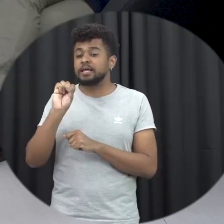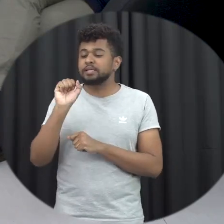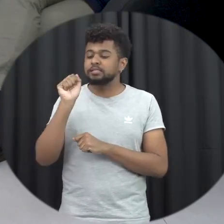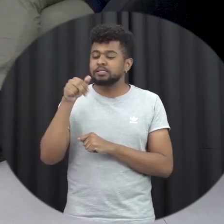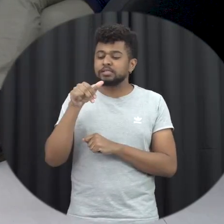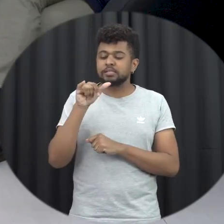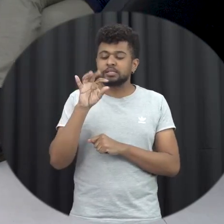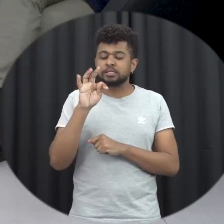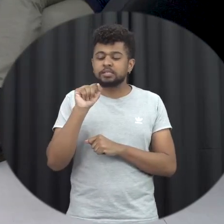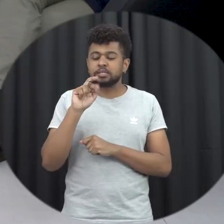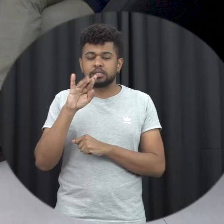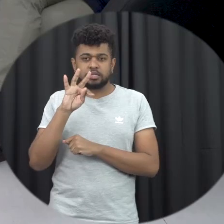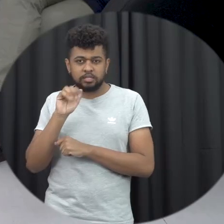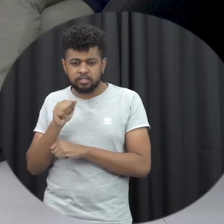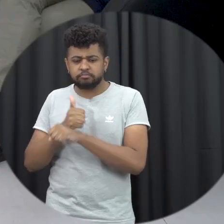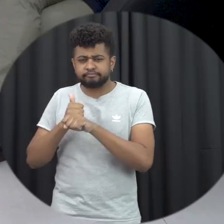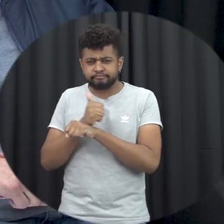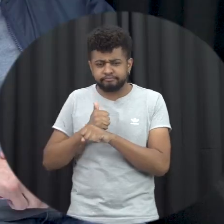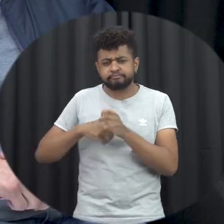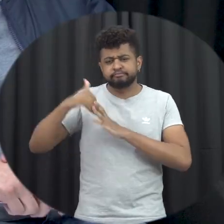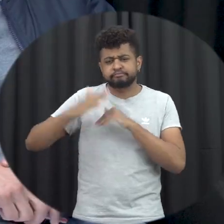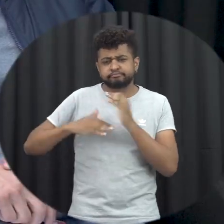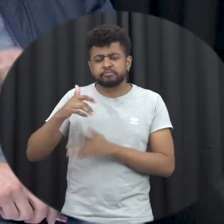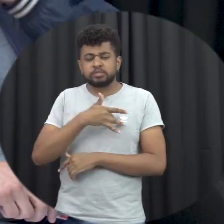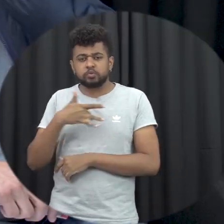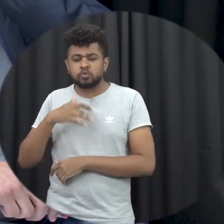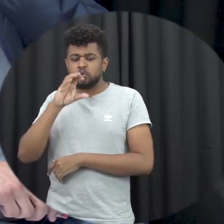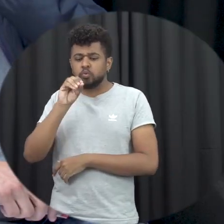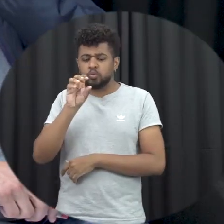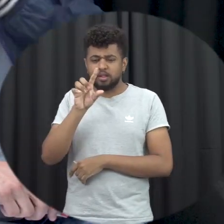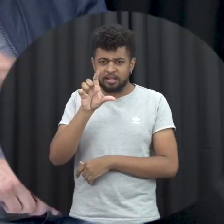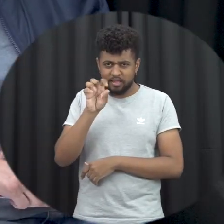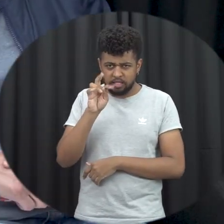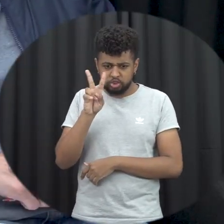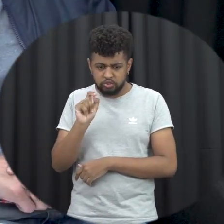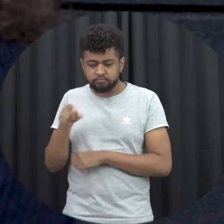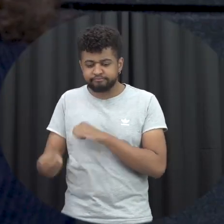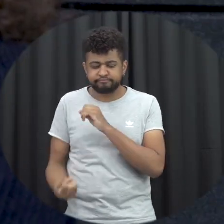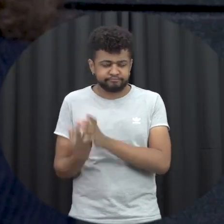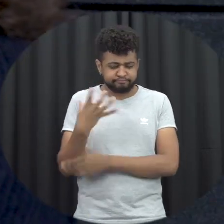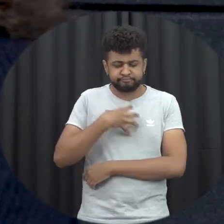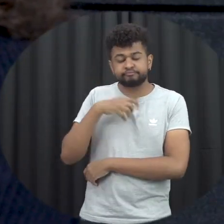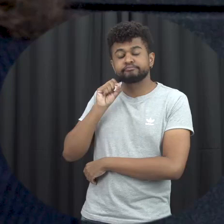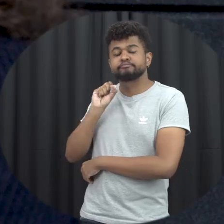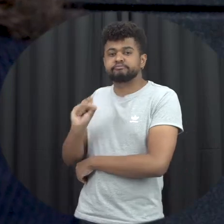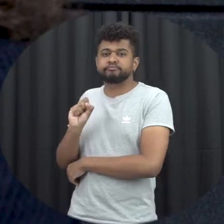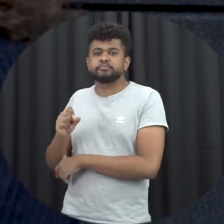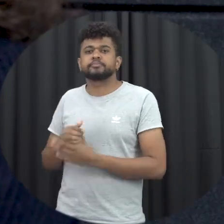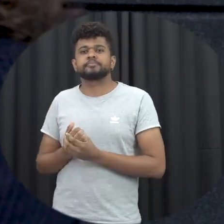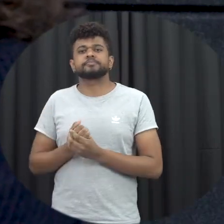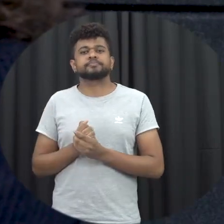o sanitarista, a profissão da saúde coletiva, ela foi criada nesse sentido, assim,